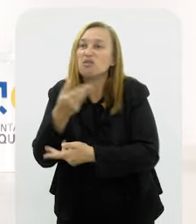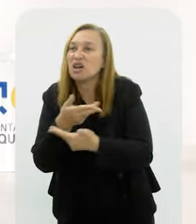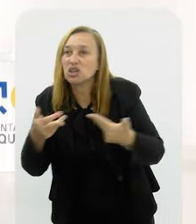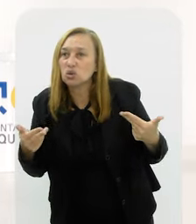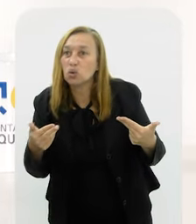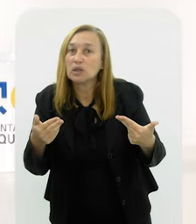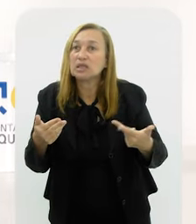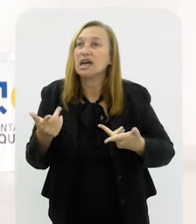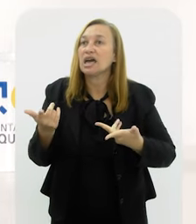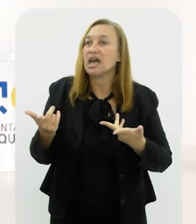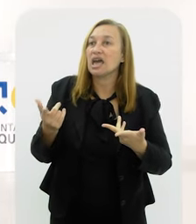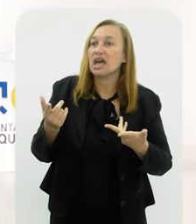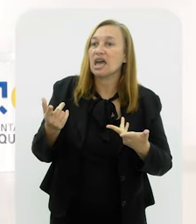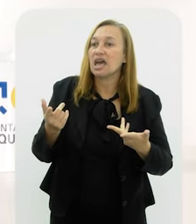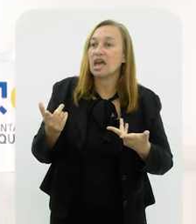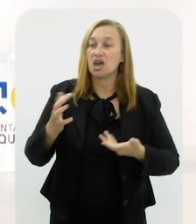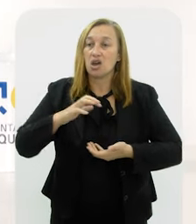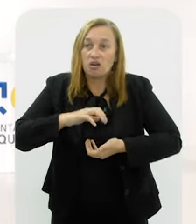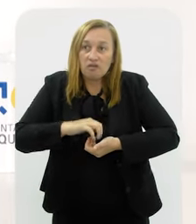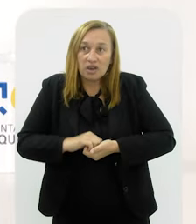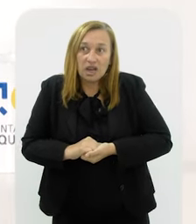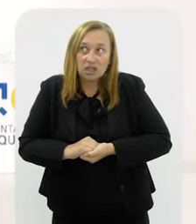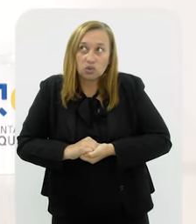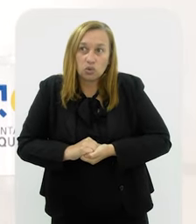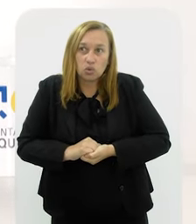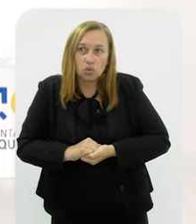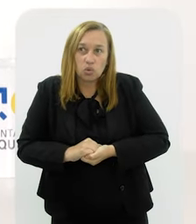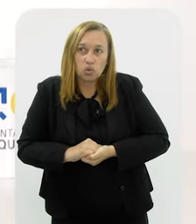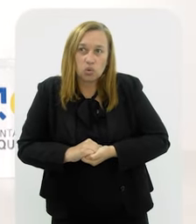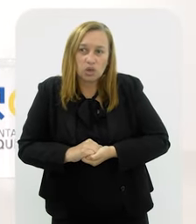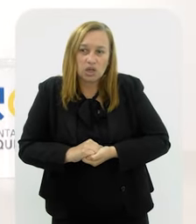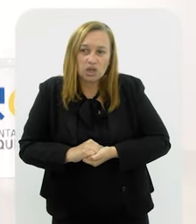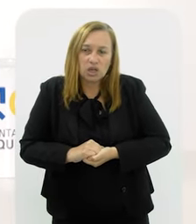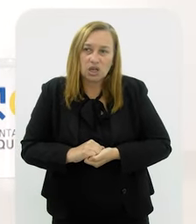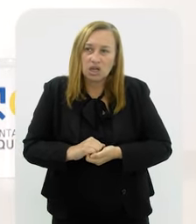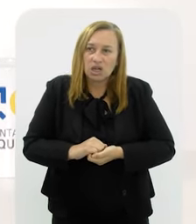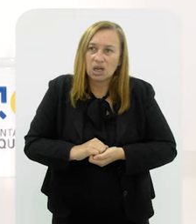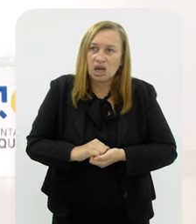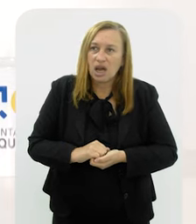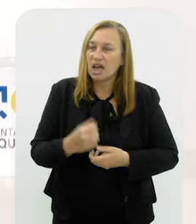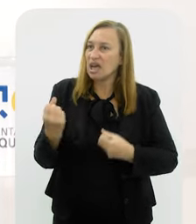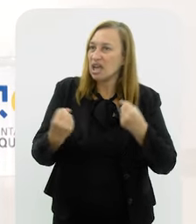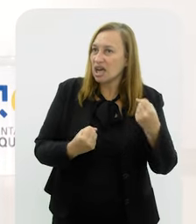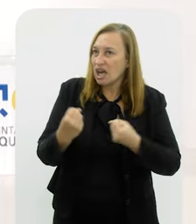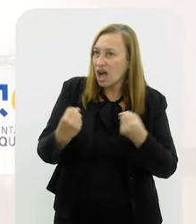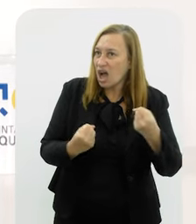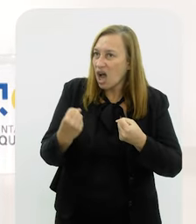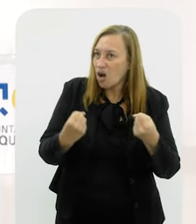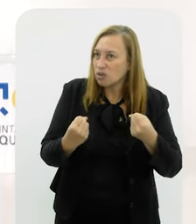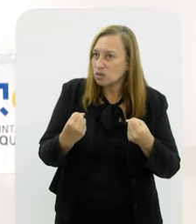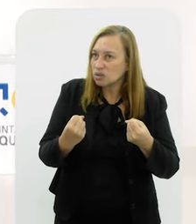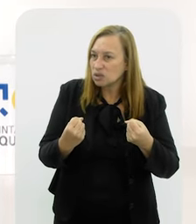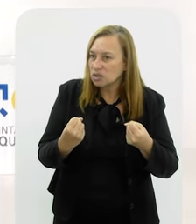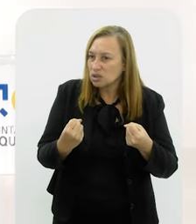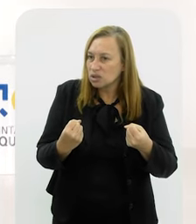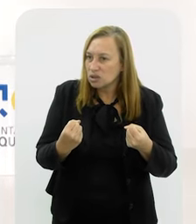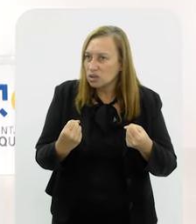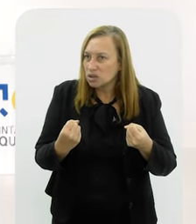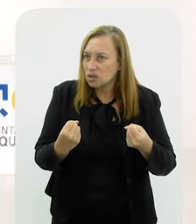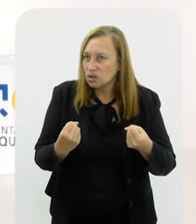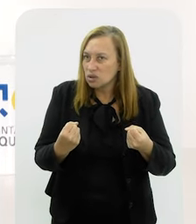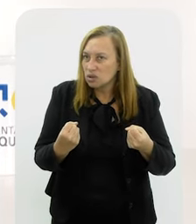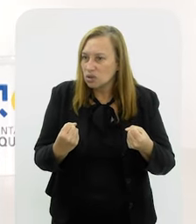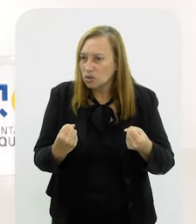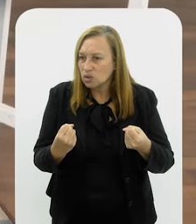coisa, aquele da viradora, aquele incêndio daquele carro que... Foi Ciganos. Os cachorros,